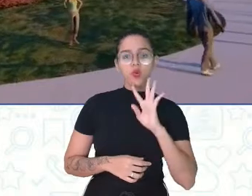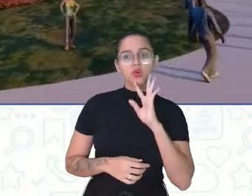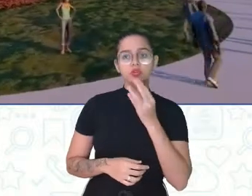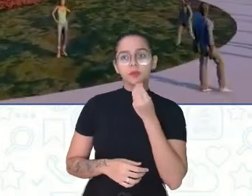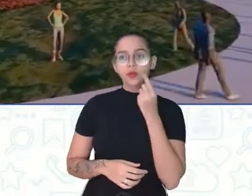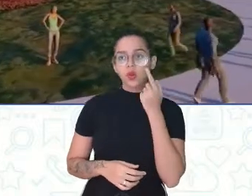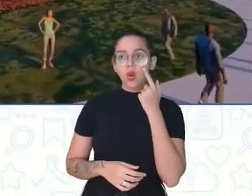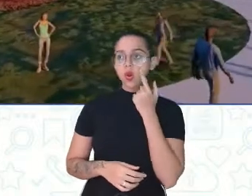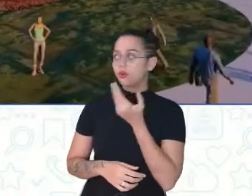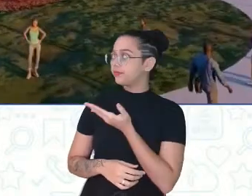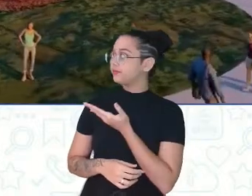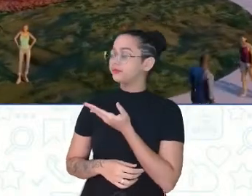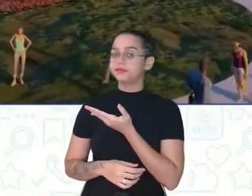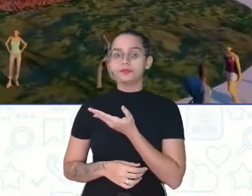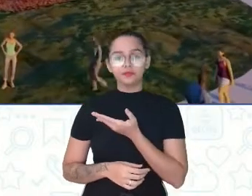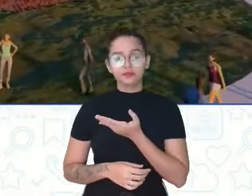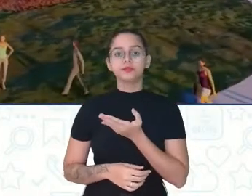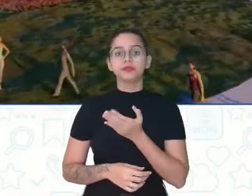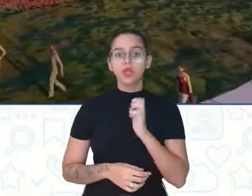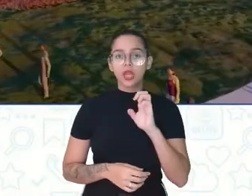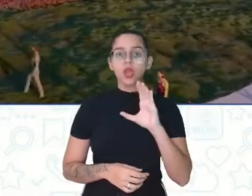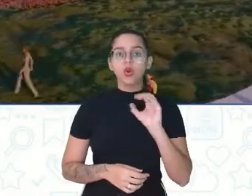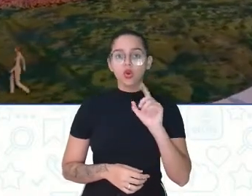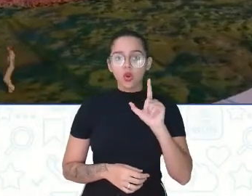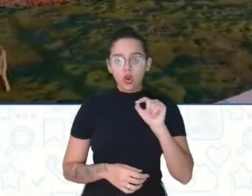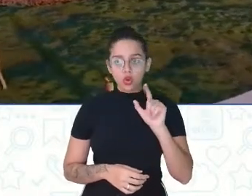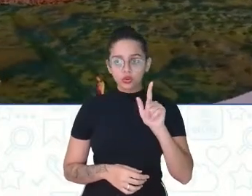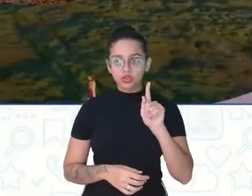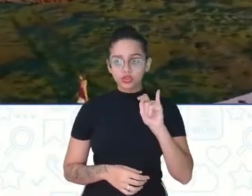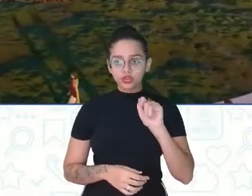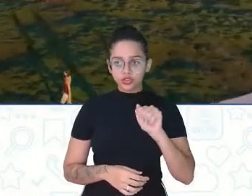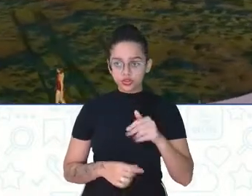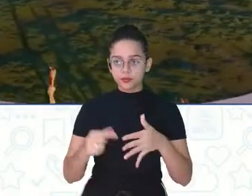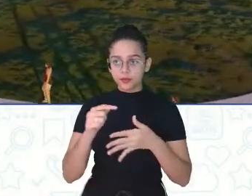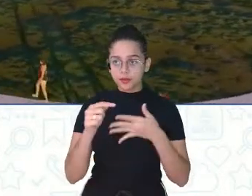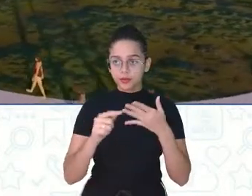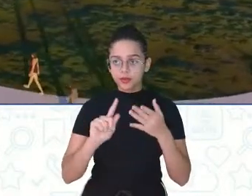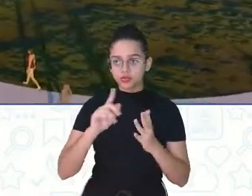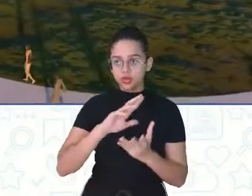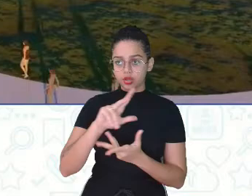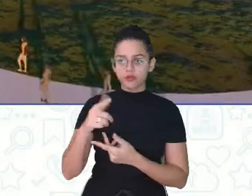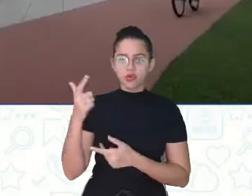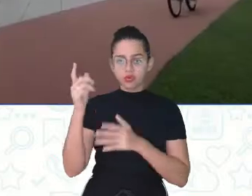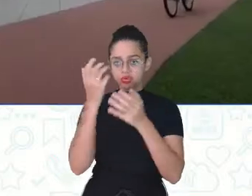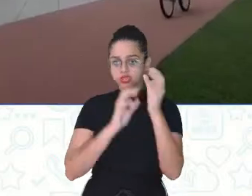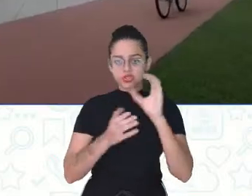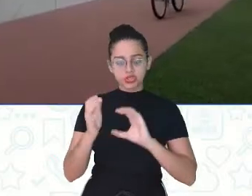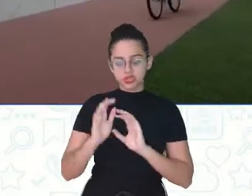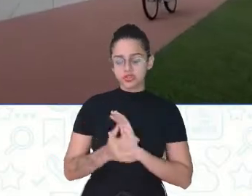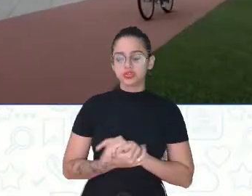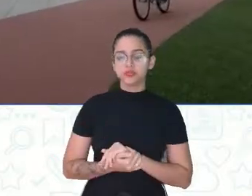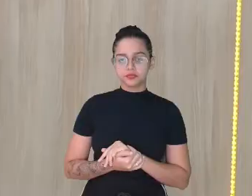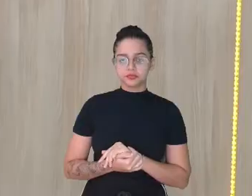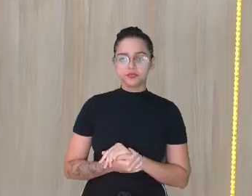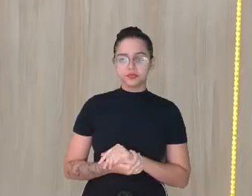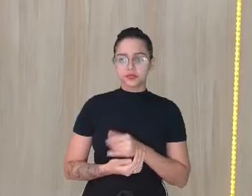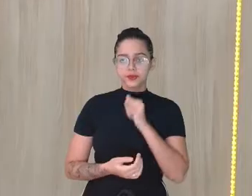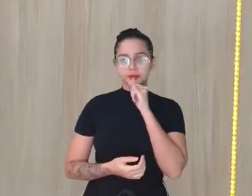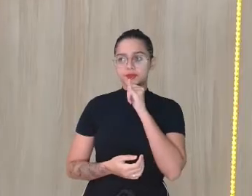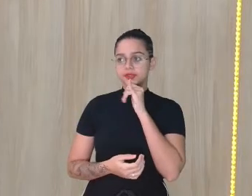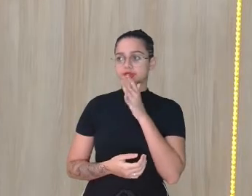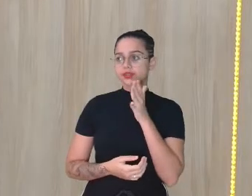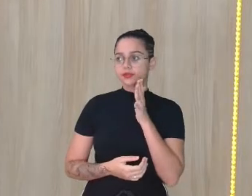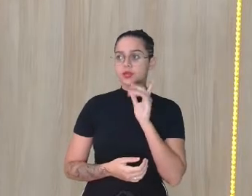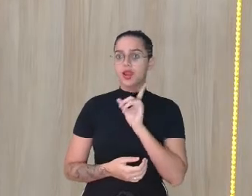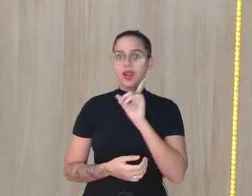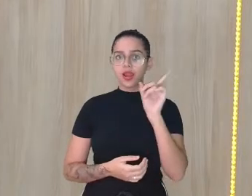conhecimento, olha aí, ó, ecologia, geologia, geografia e outras ciências. Como, por exemplo,